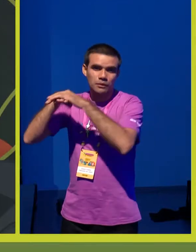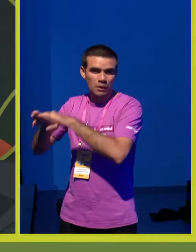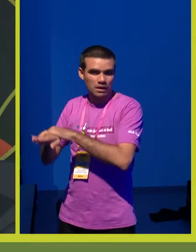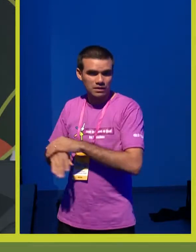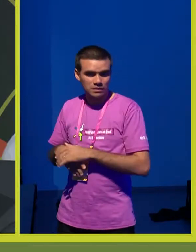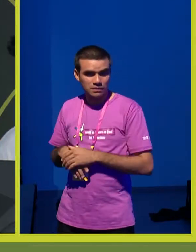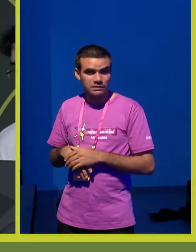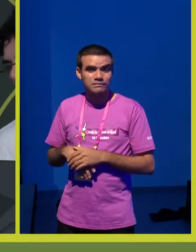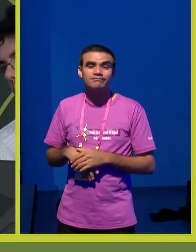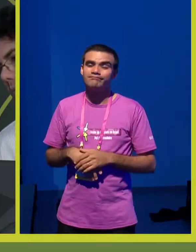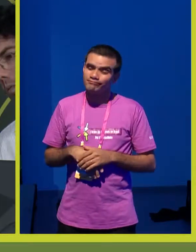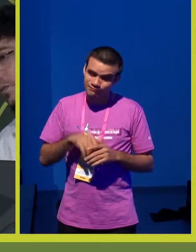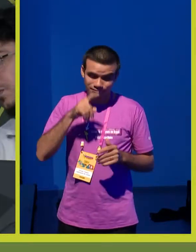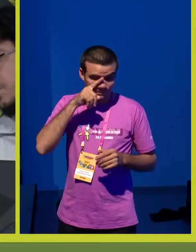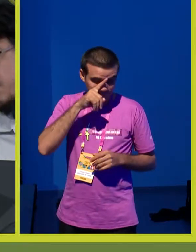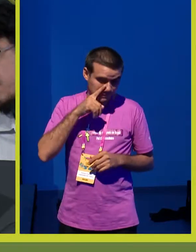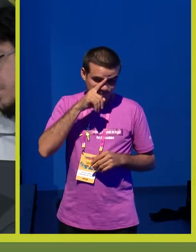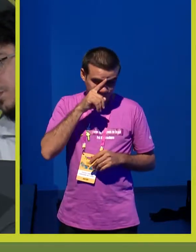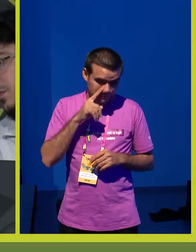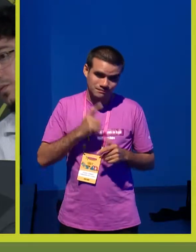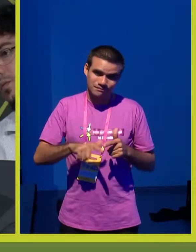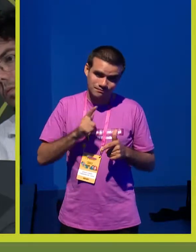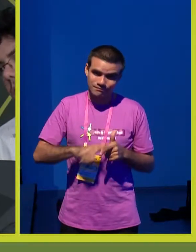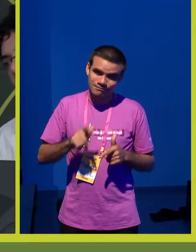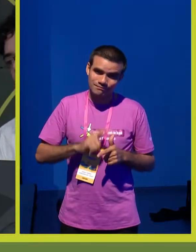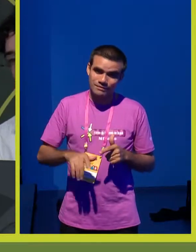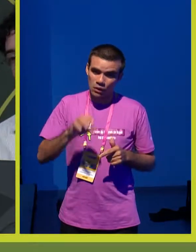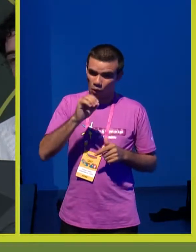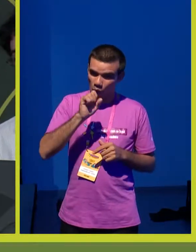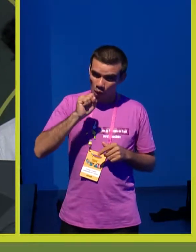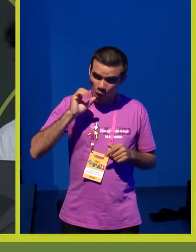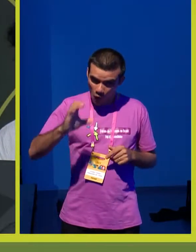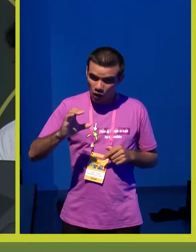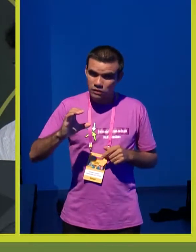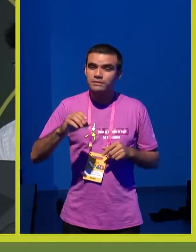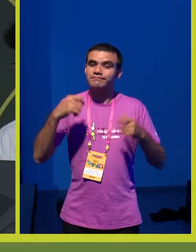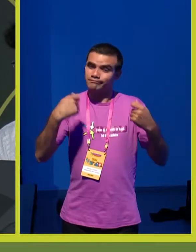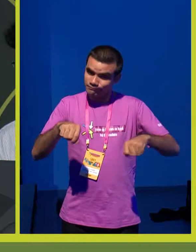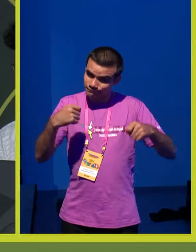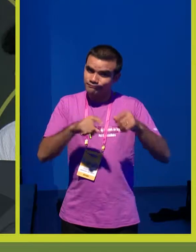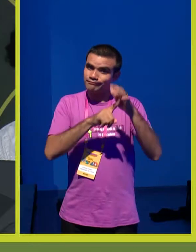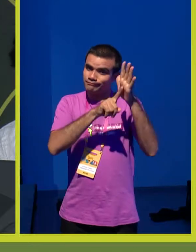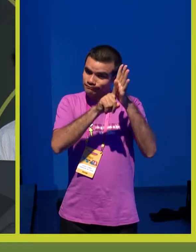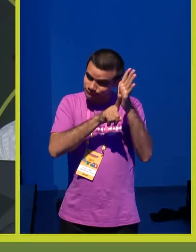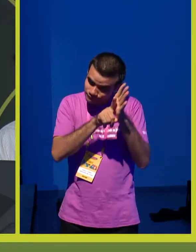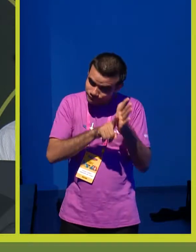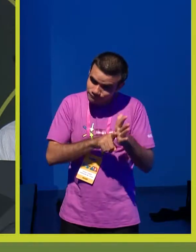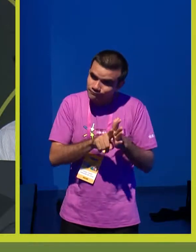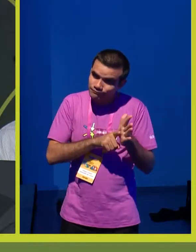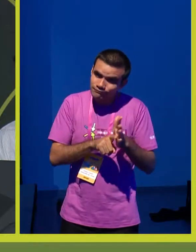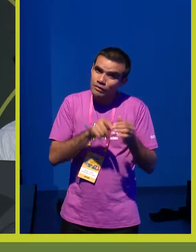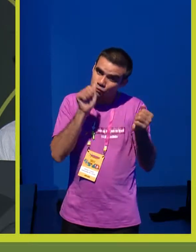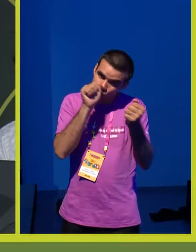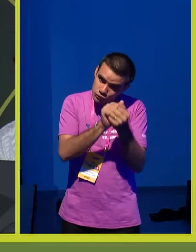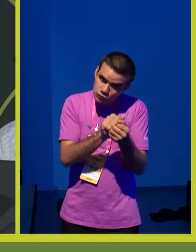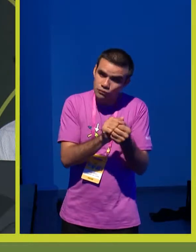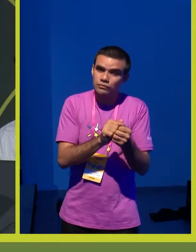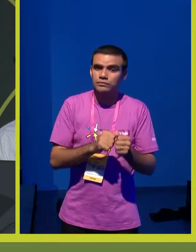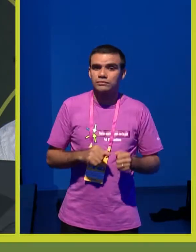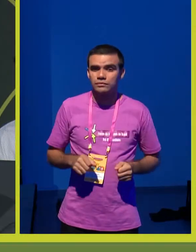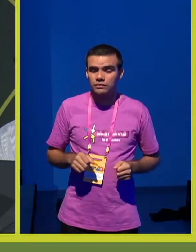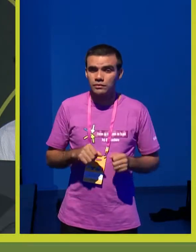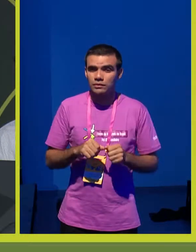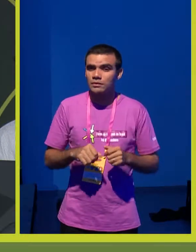então isso é um problema muito grave que a sociedade civil tem que ter mecanismos de vigilância e de acompanhamento disso